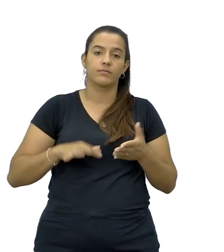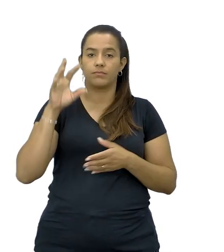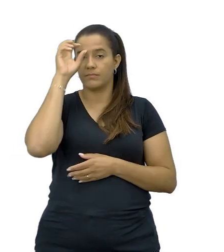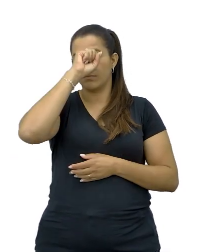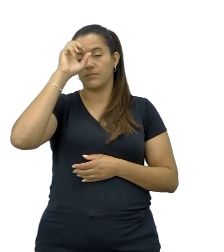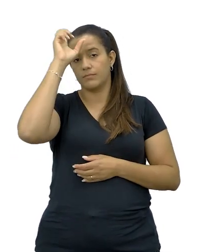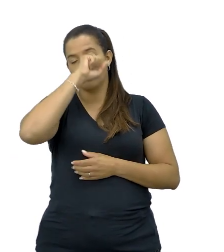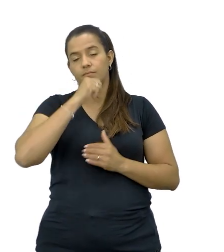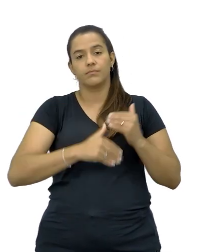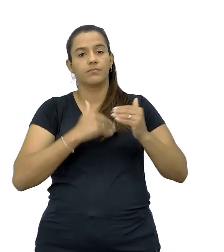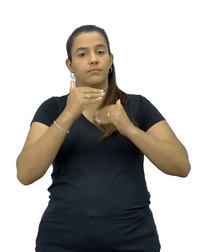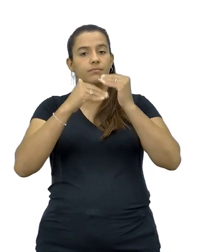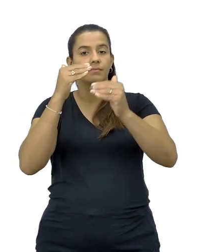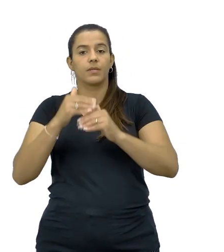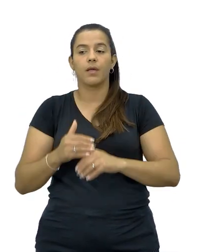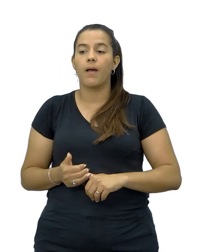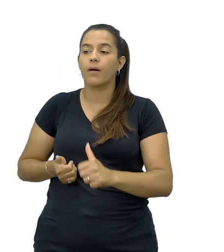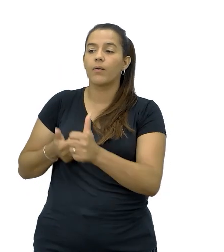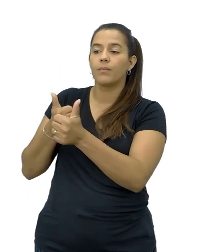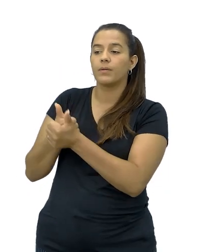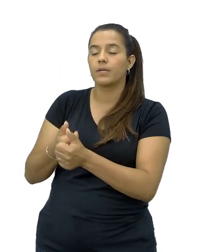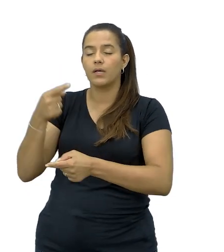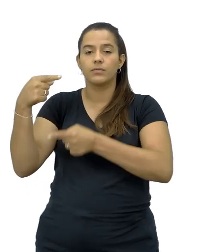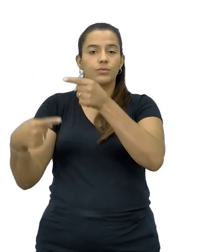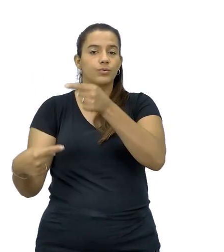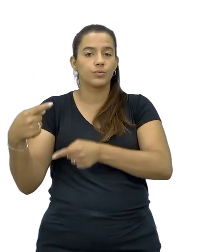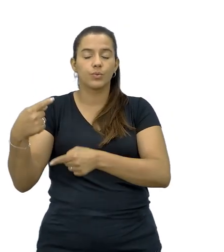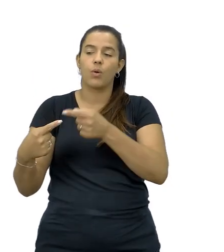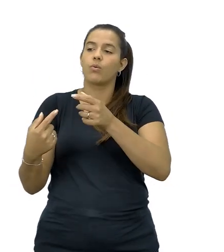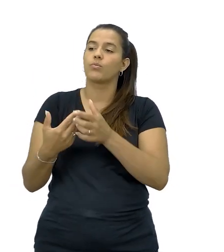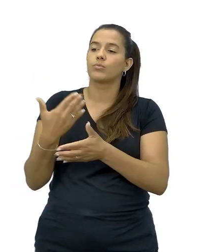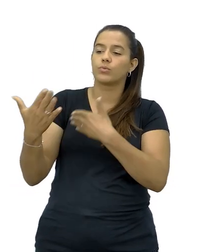aprendizagem, acompanhar as discussões, o desenvolvimento